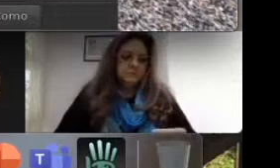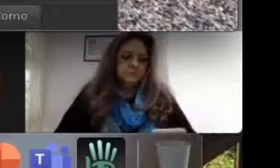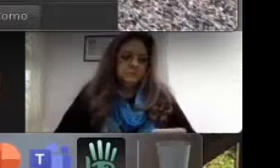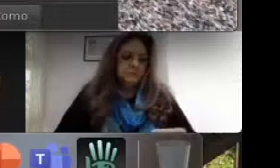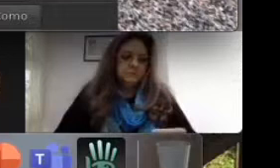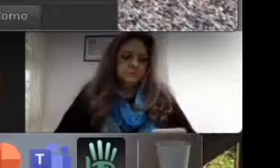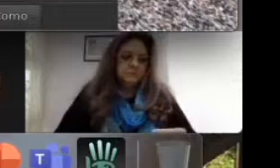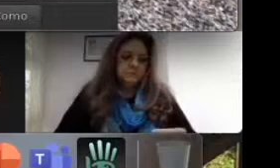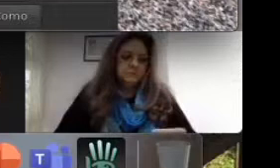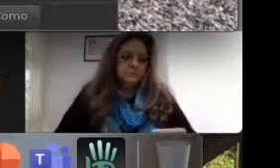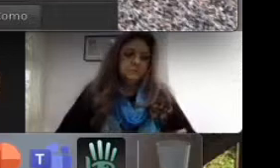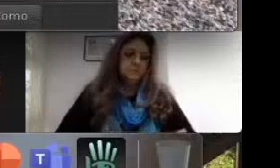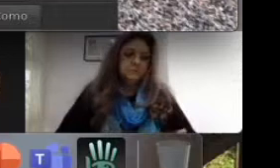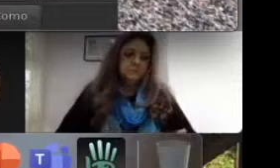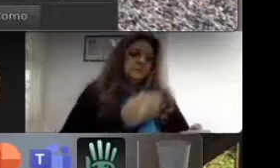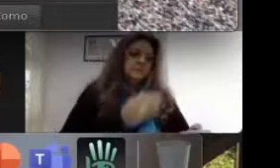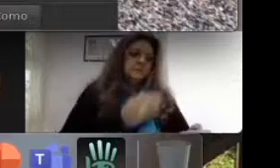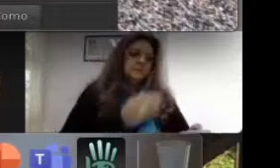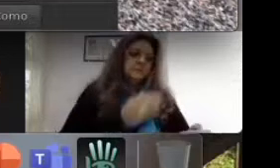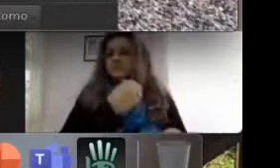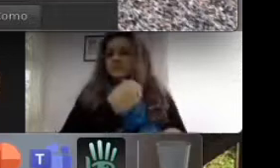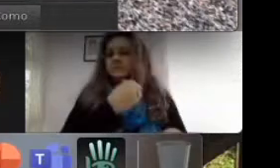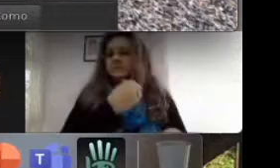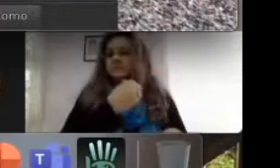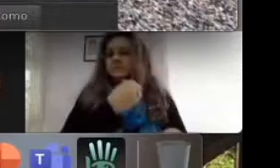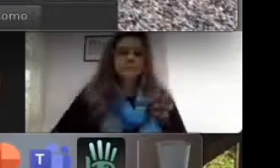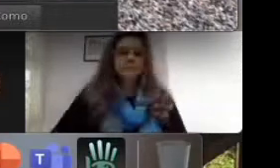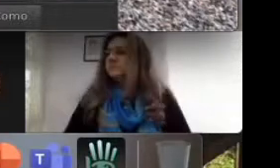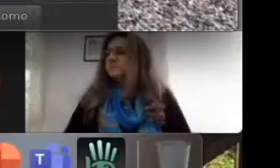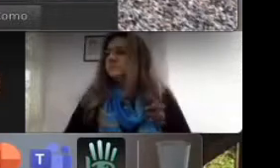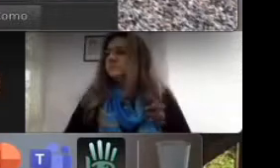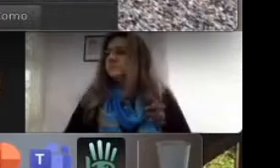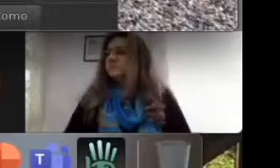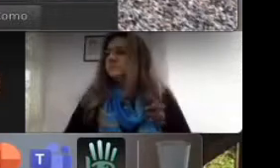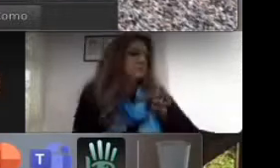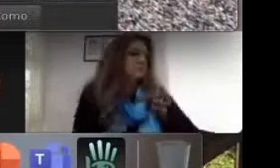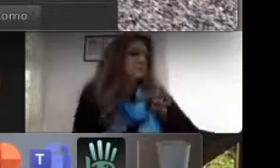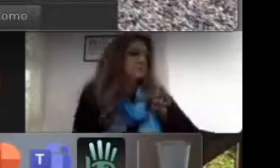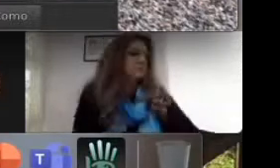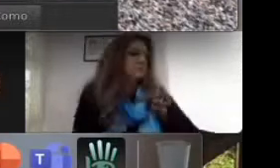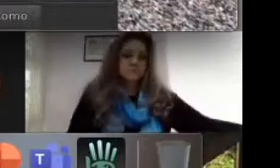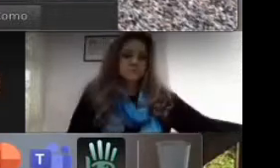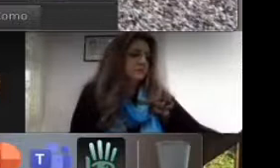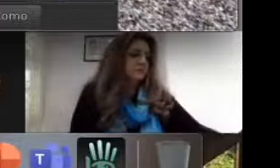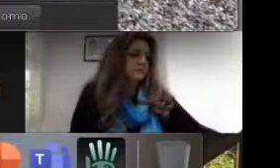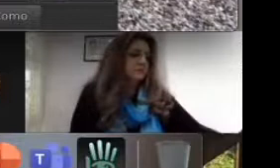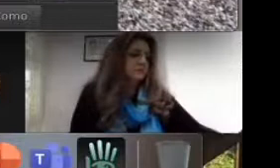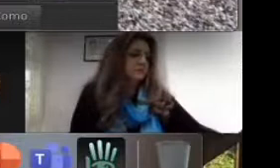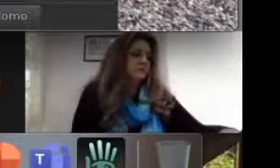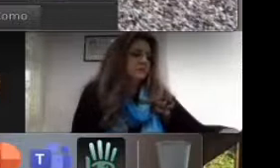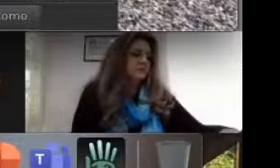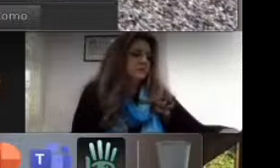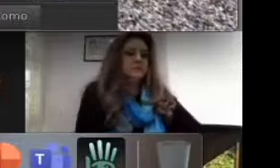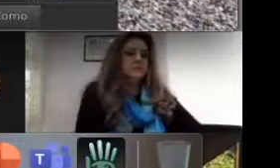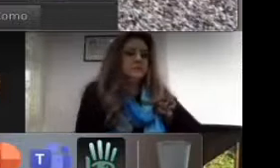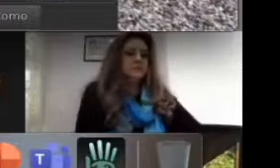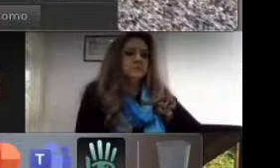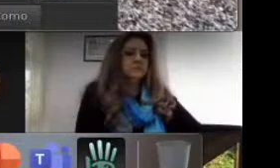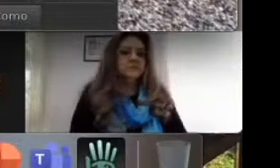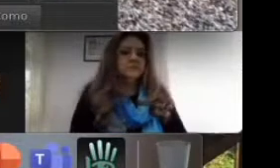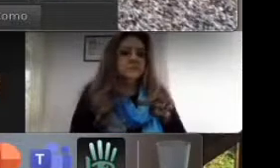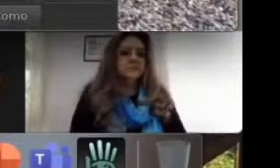nível epistêmico. Isto é, o digital incide sobre como nós conhecemos